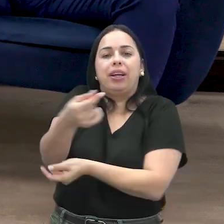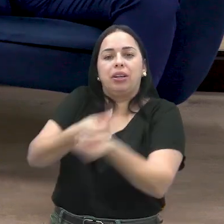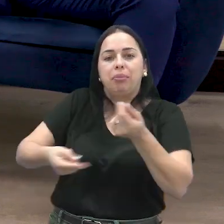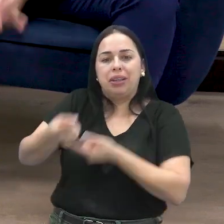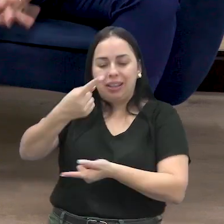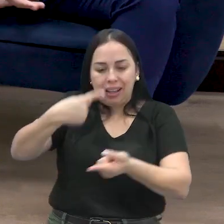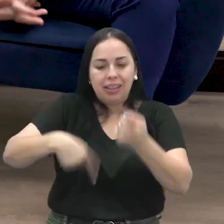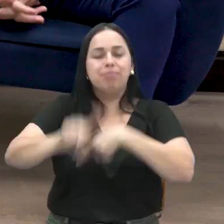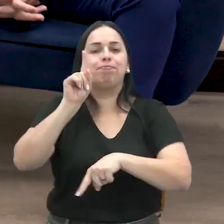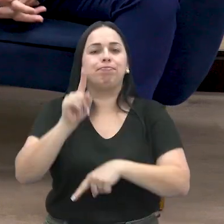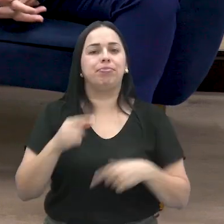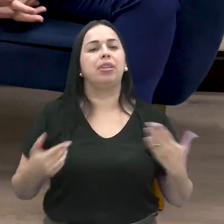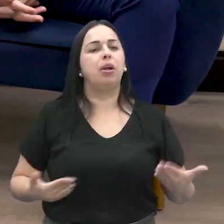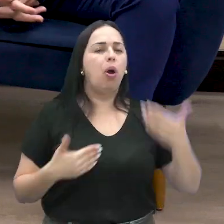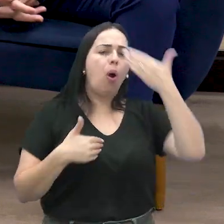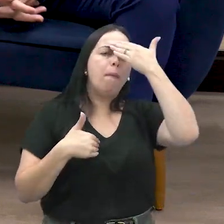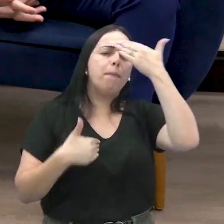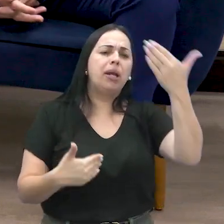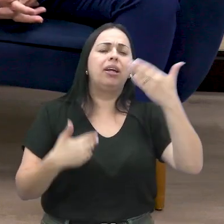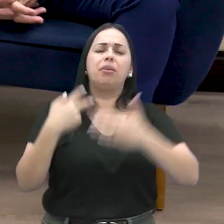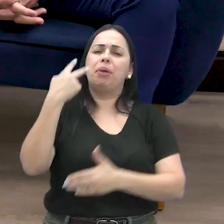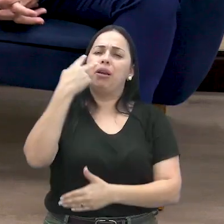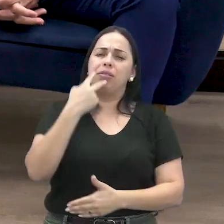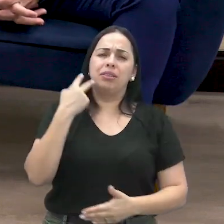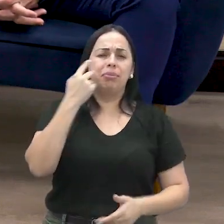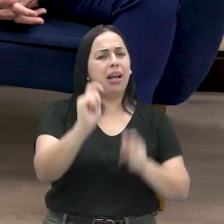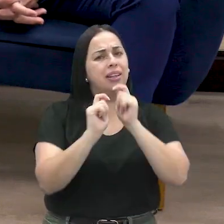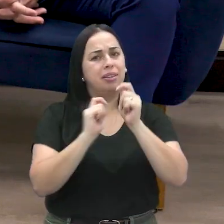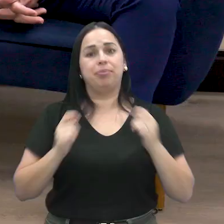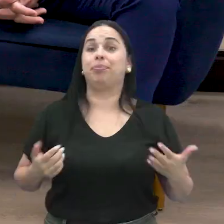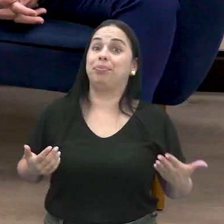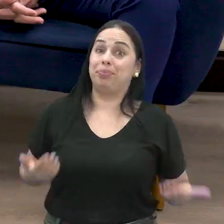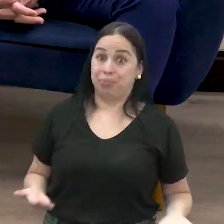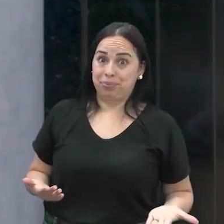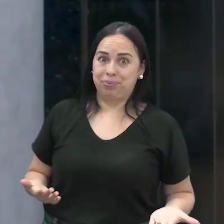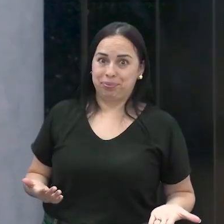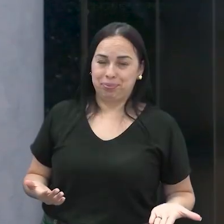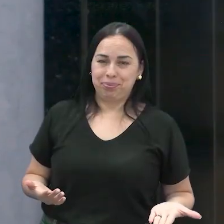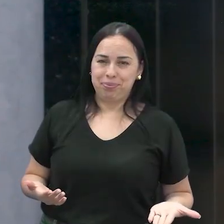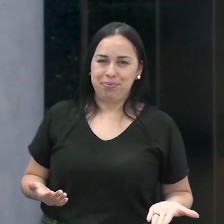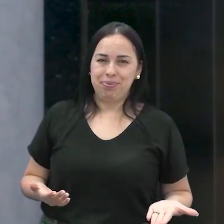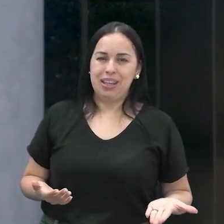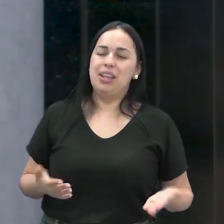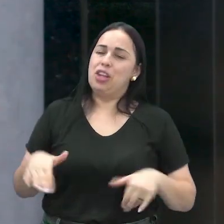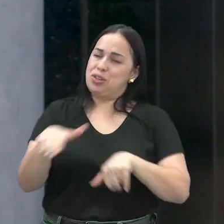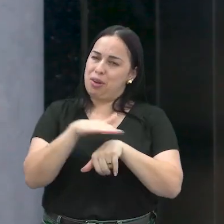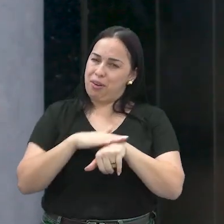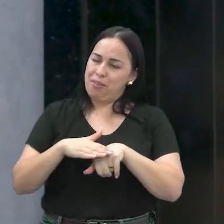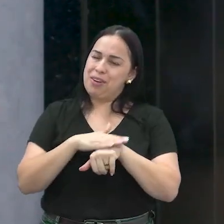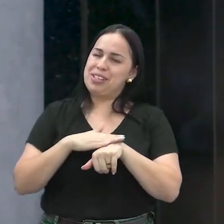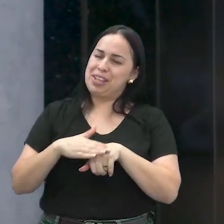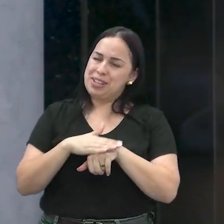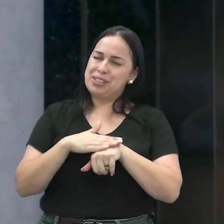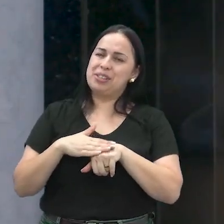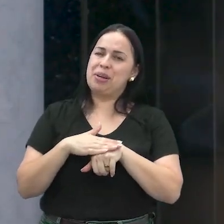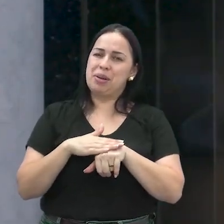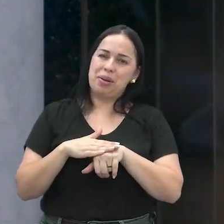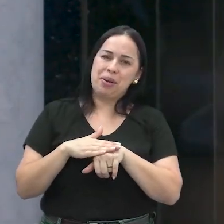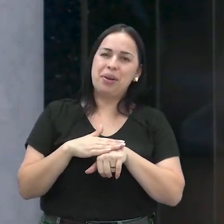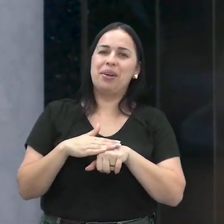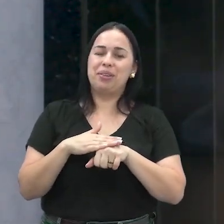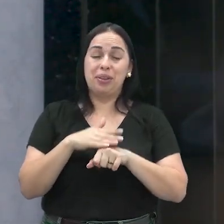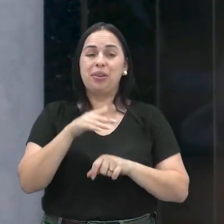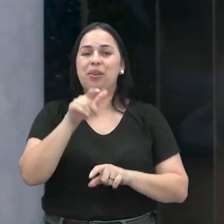todo mundo tem a ganhar. Perfeito. Muito obrigado, vereador, pela Obrigado. conversa. Bom, pudemos conversar,